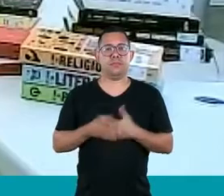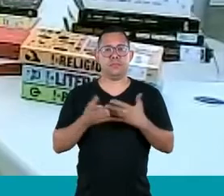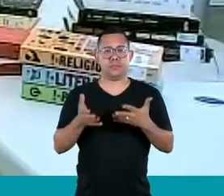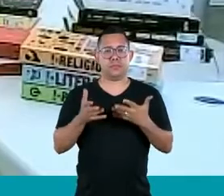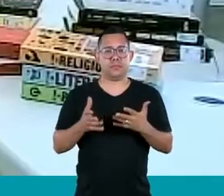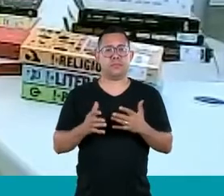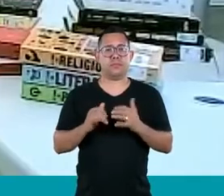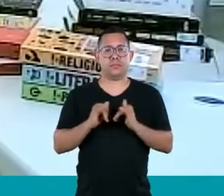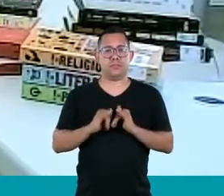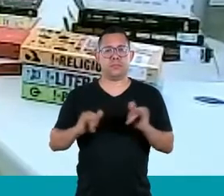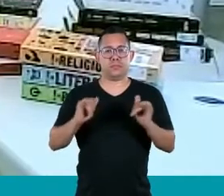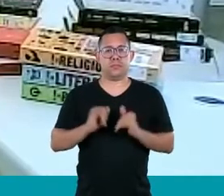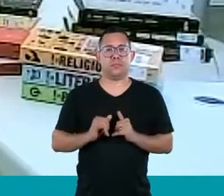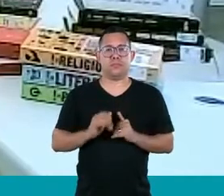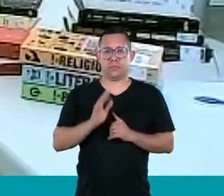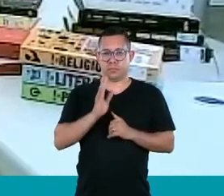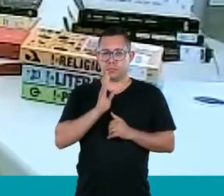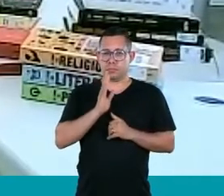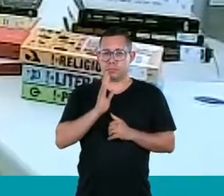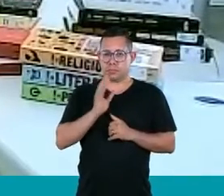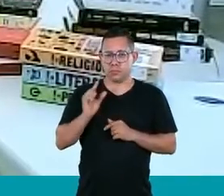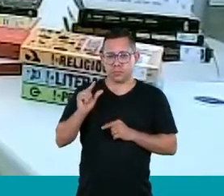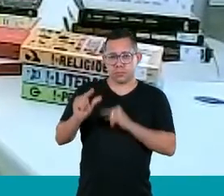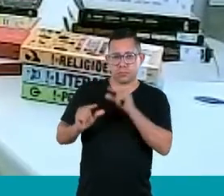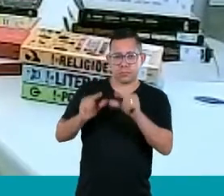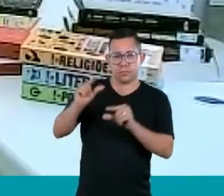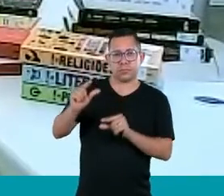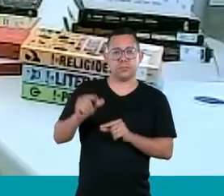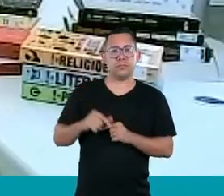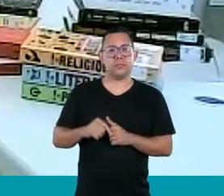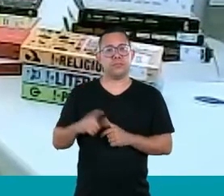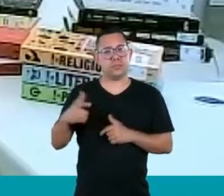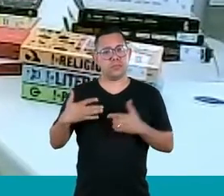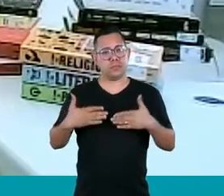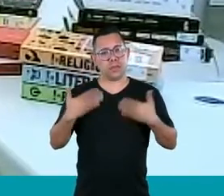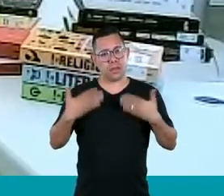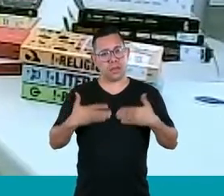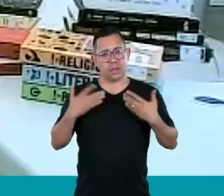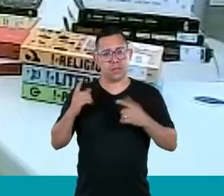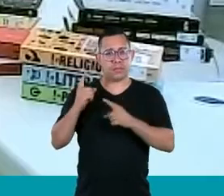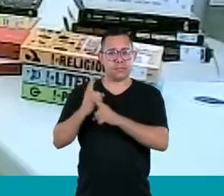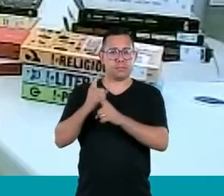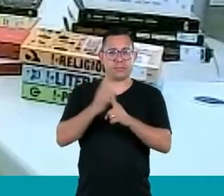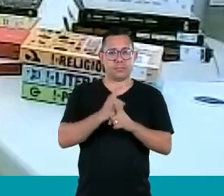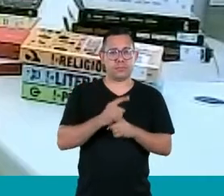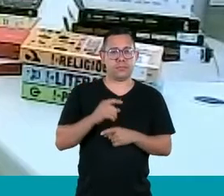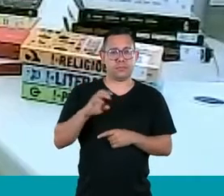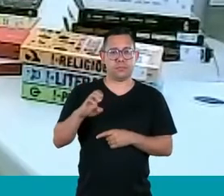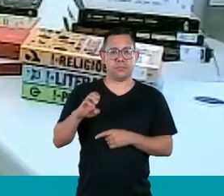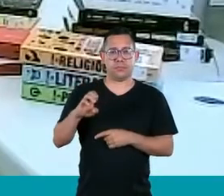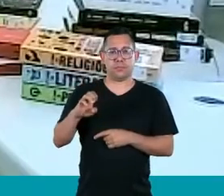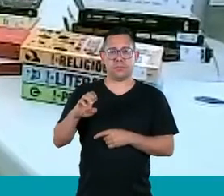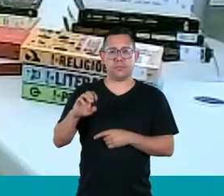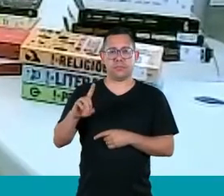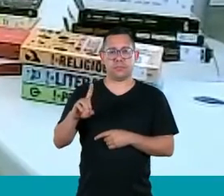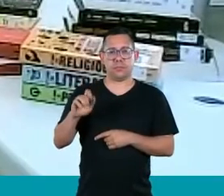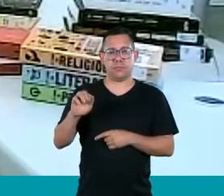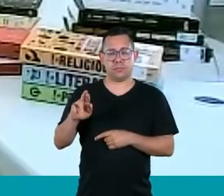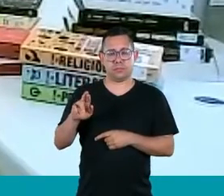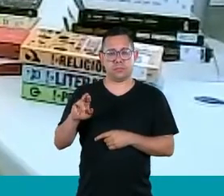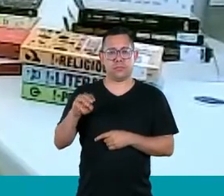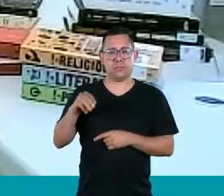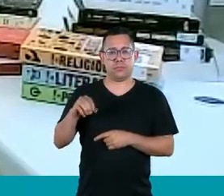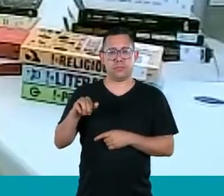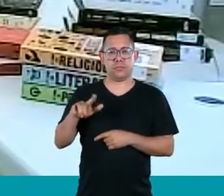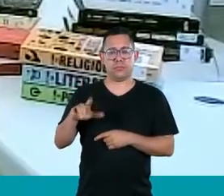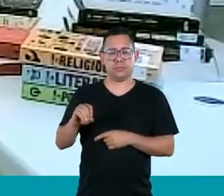conferência, que eu pude conhecer um pouco mais, são as alegrias dos encontros, que é o Edgar, a Isabel, o Marcelo e, em especial,